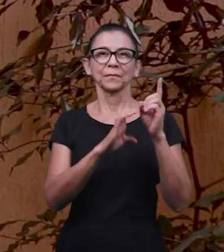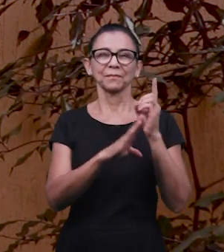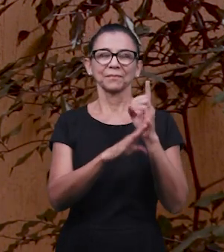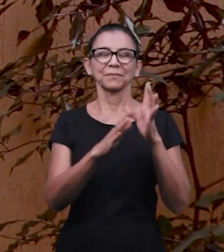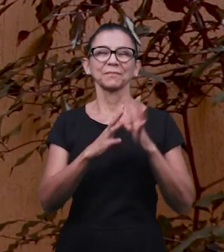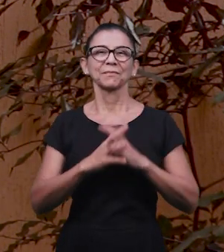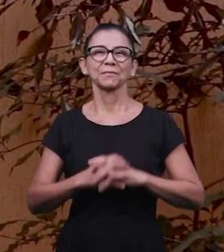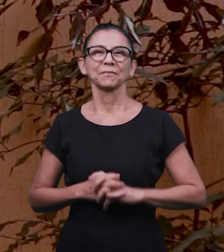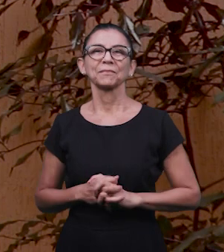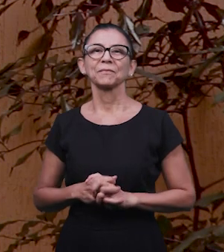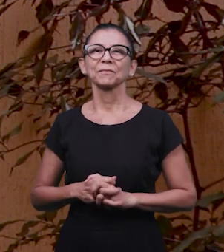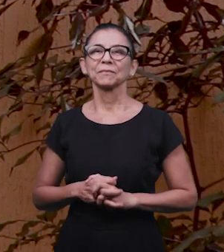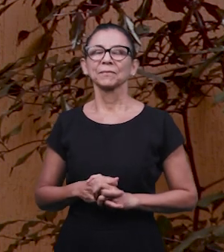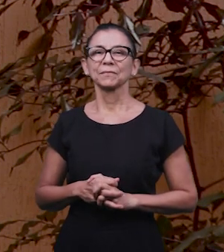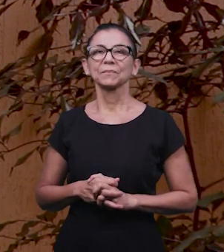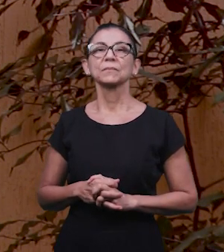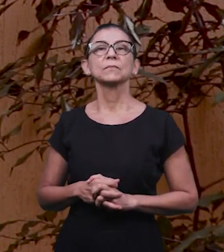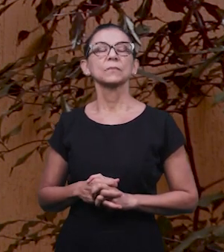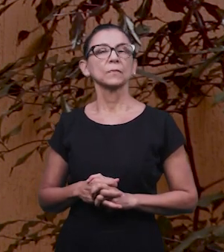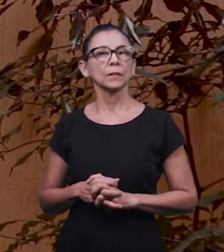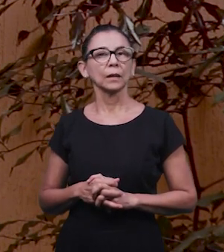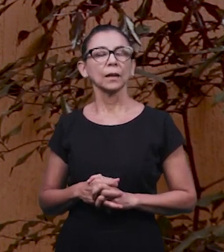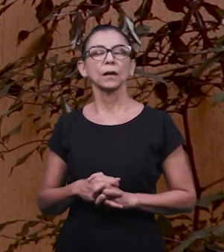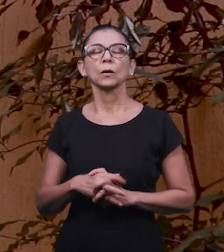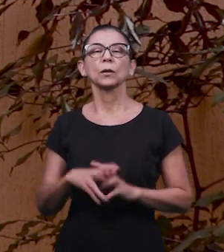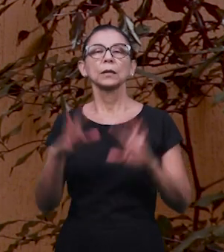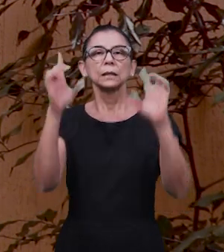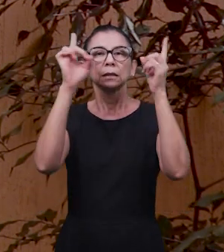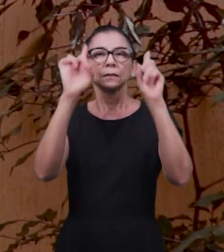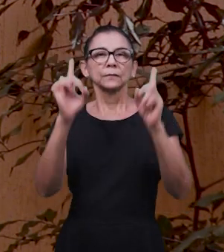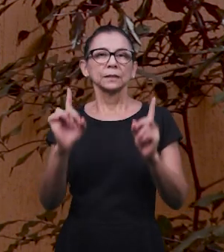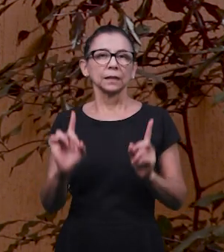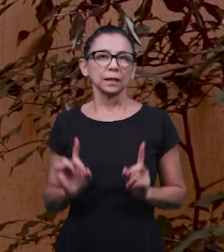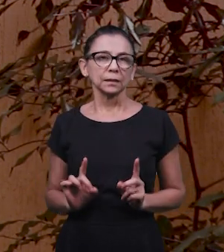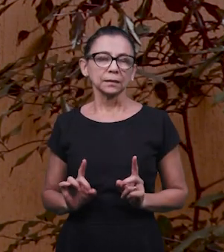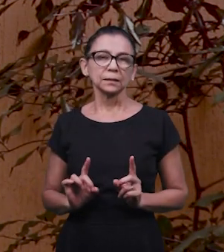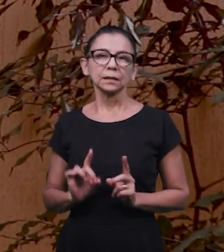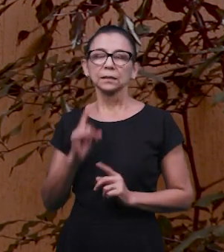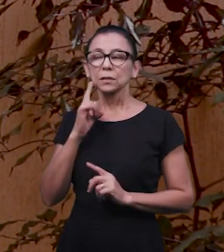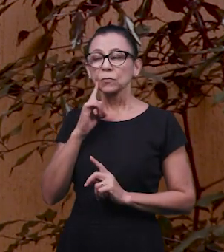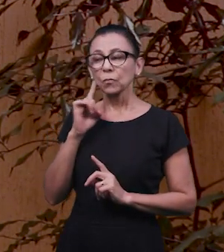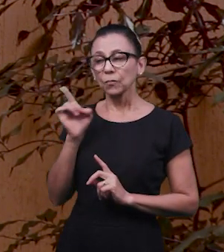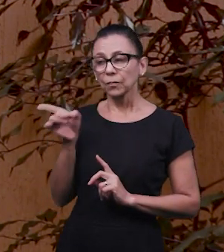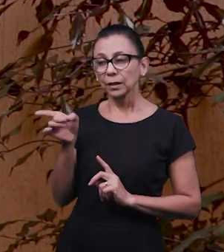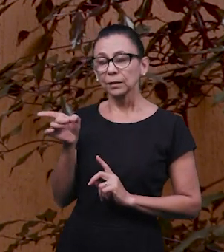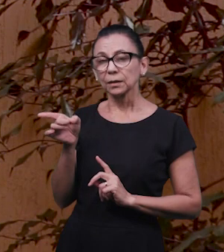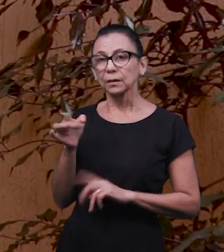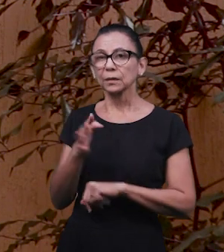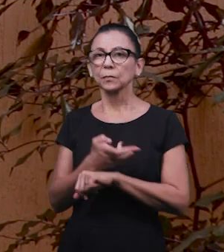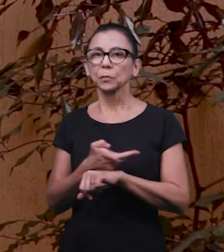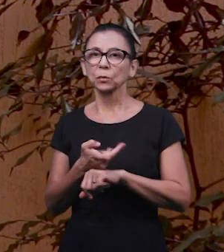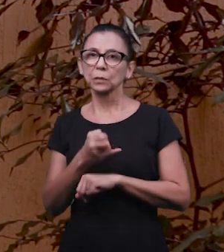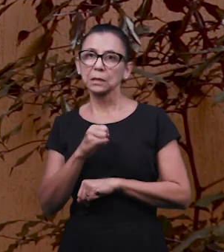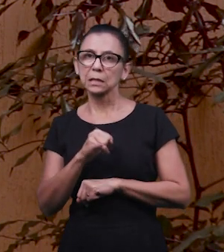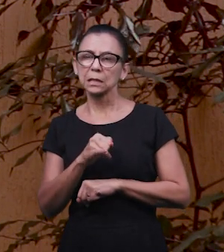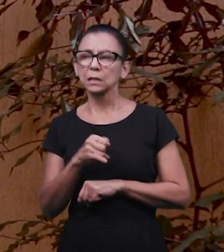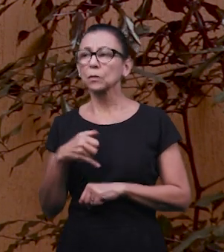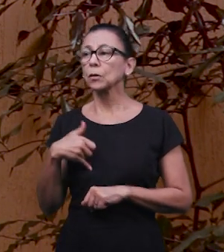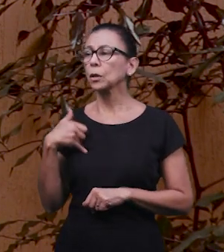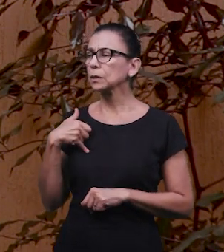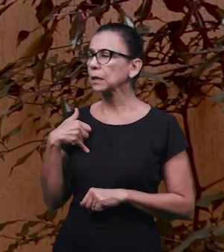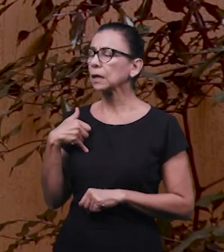ciasmaranata.org.br, vocês vão ver na página principal esses 3 quadrados aqui, 0 a 3, 3